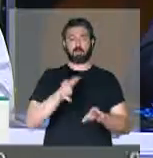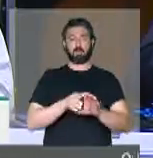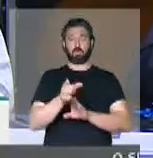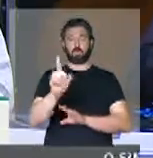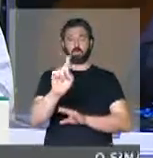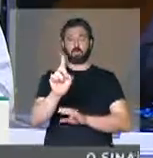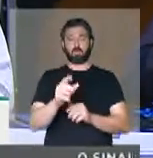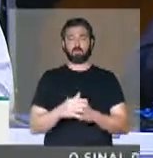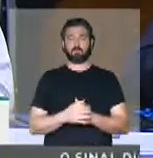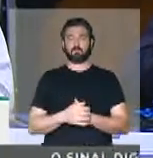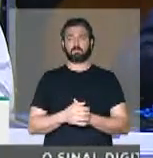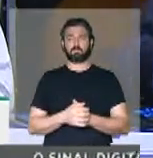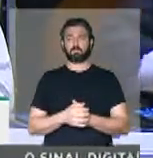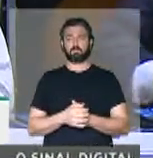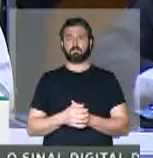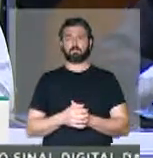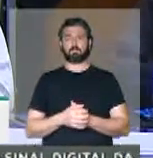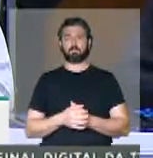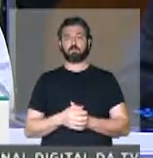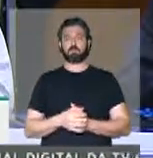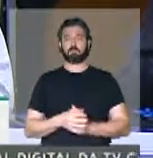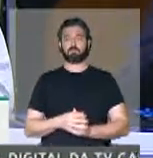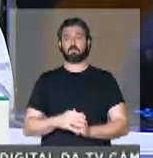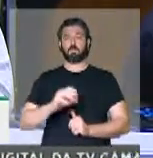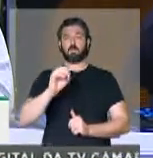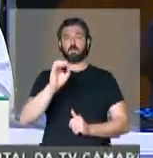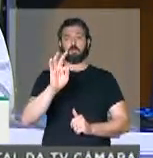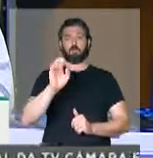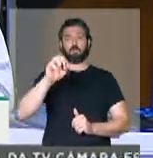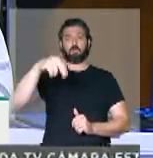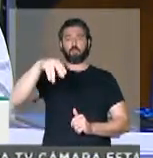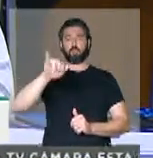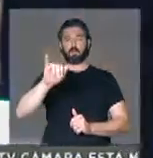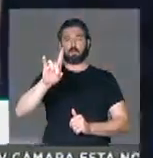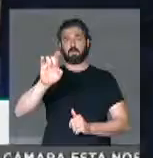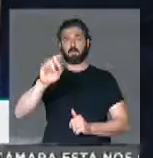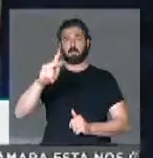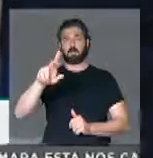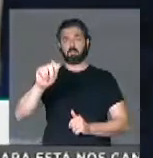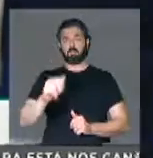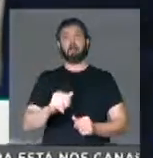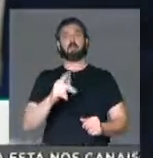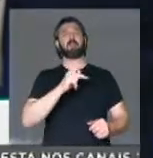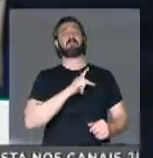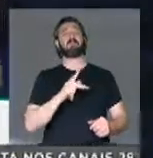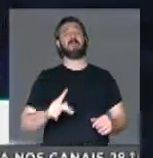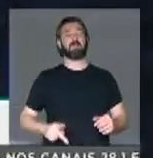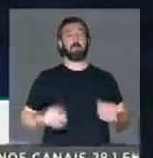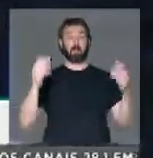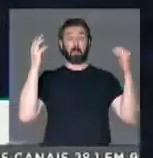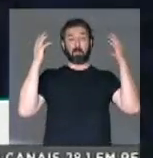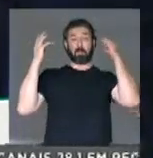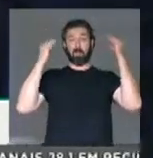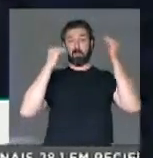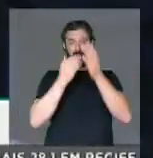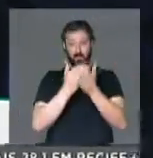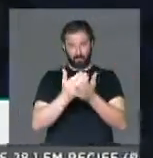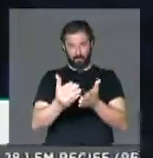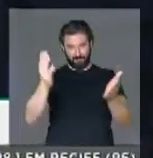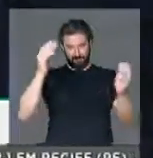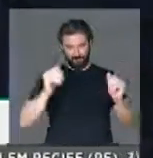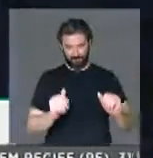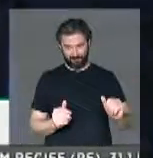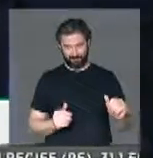Orienta não. Ok, deputado. Deputado Antônio de Paula, um minuto. Senhora presidente, a ladainha